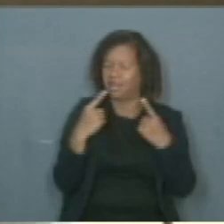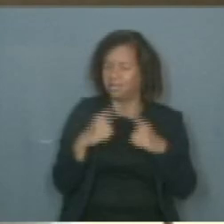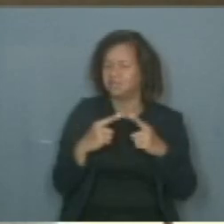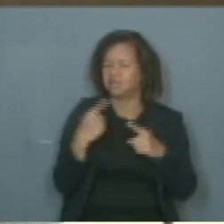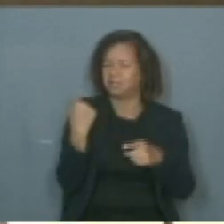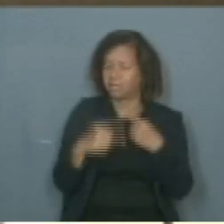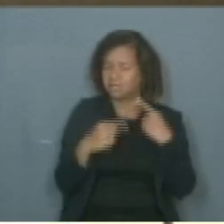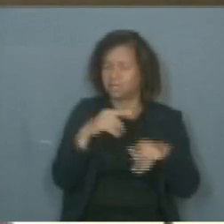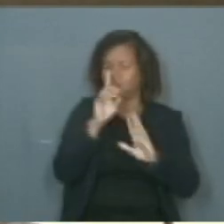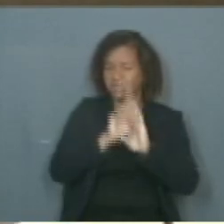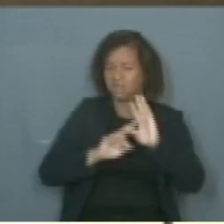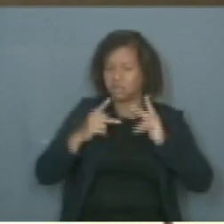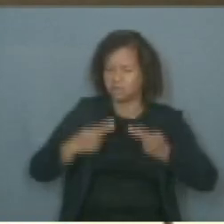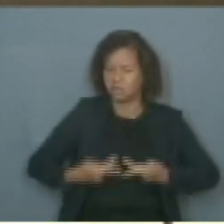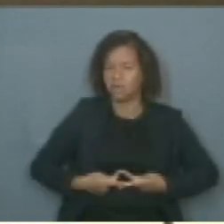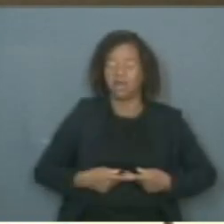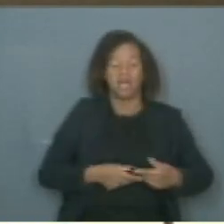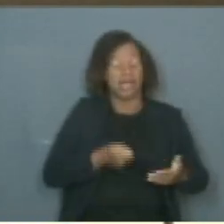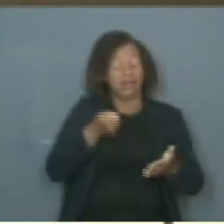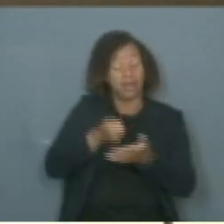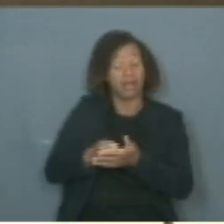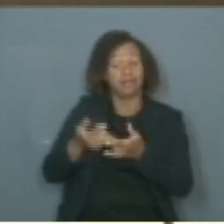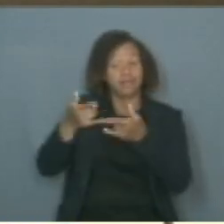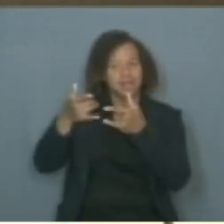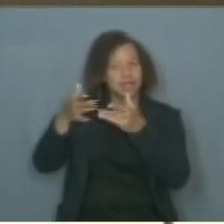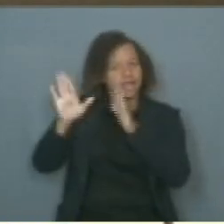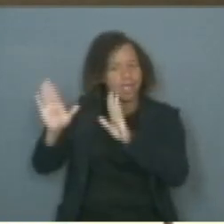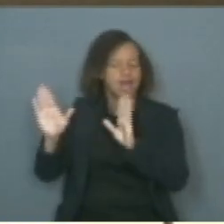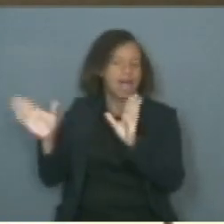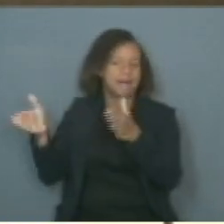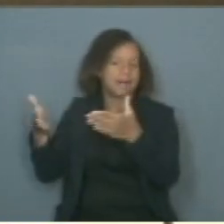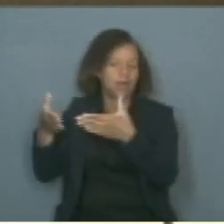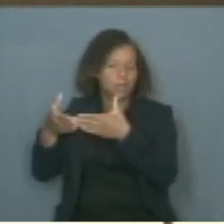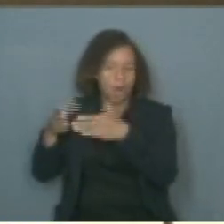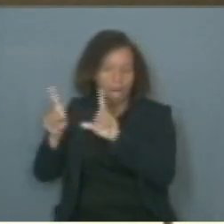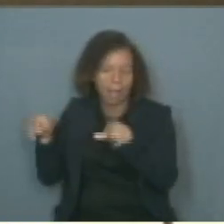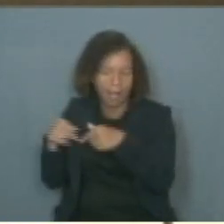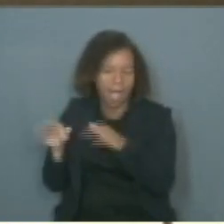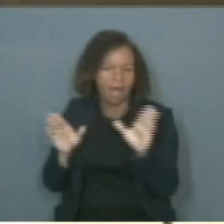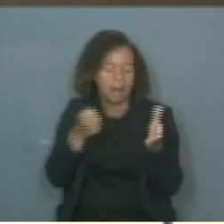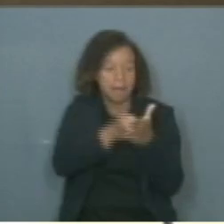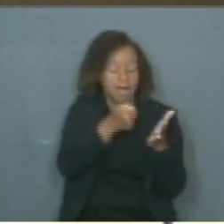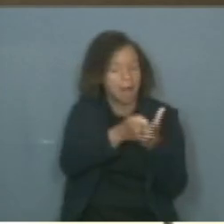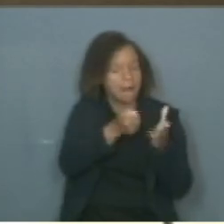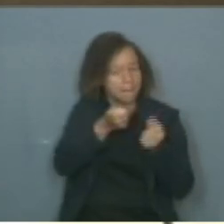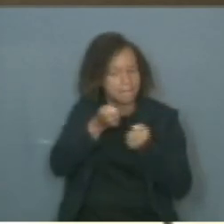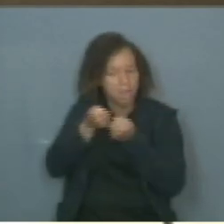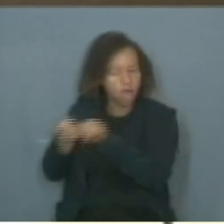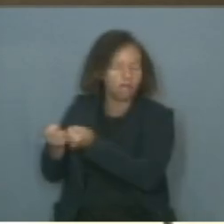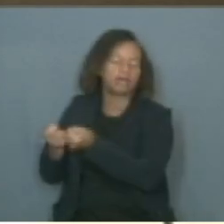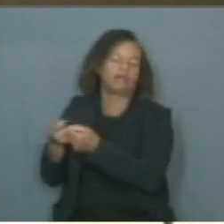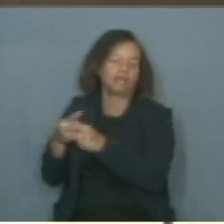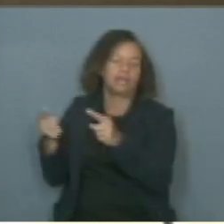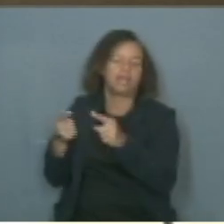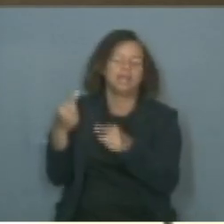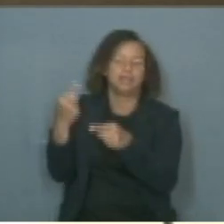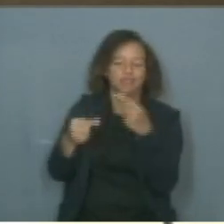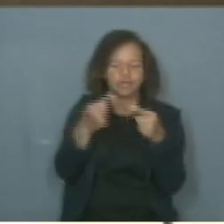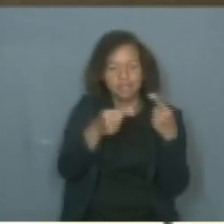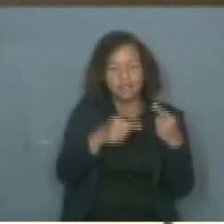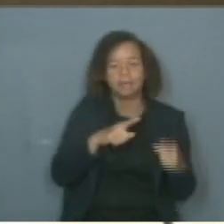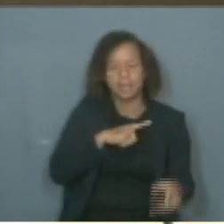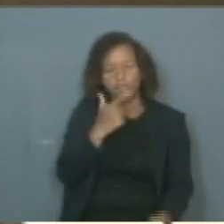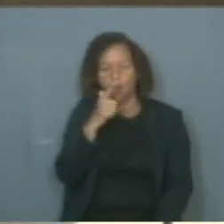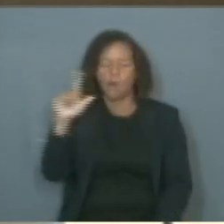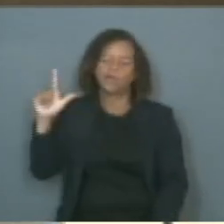direitos humanos, como a internação compulsória, como punição, como violação, a restrição. Então,